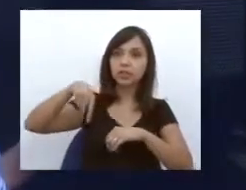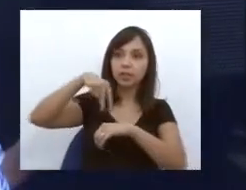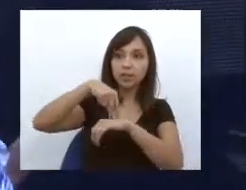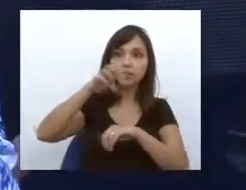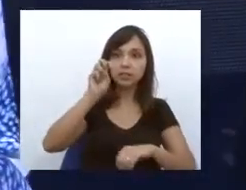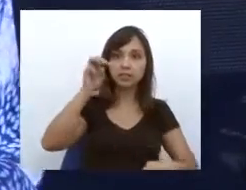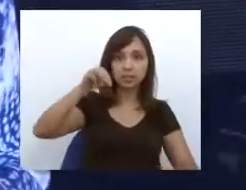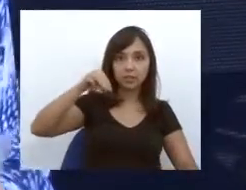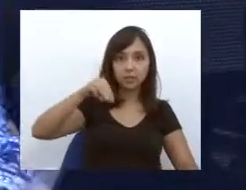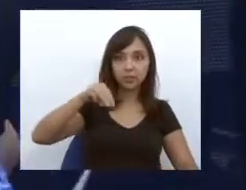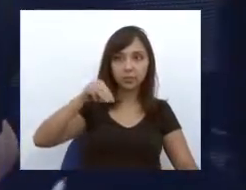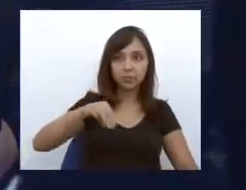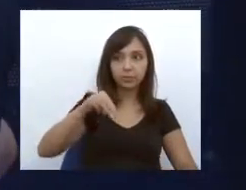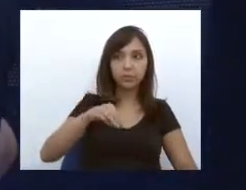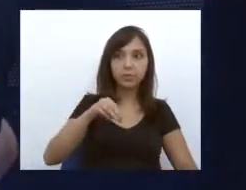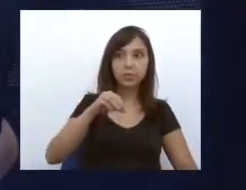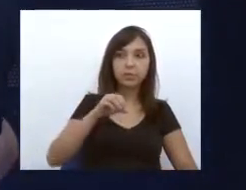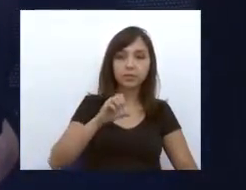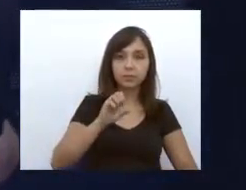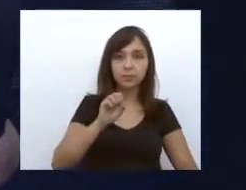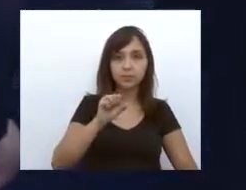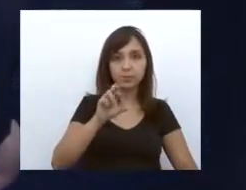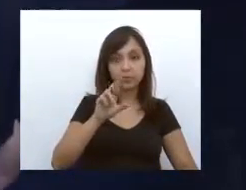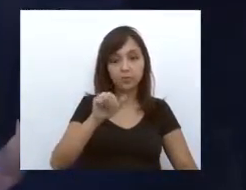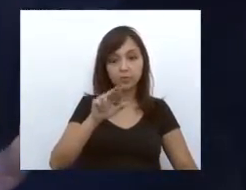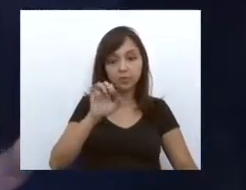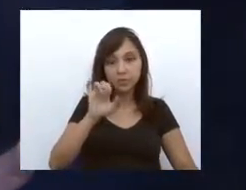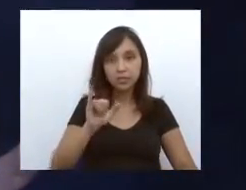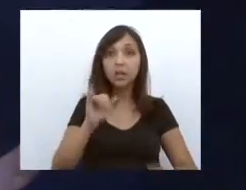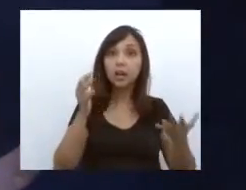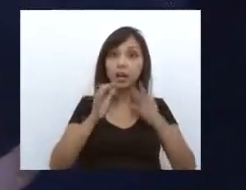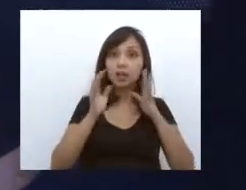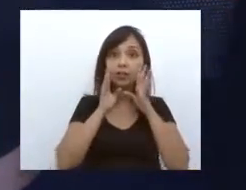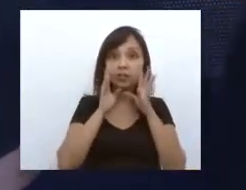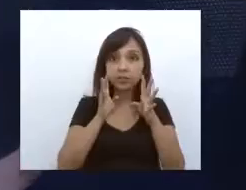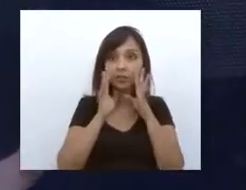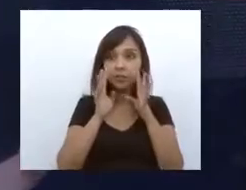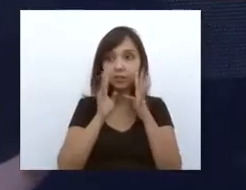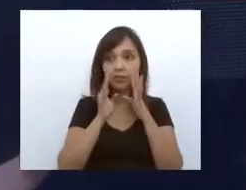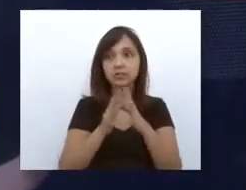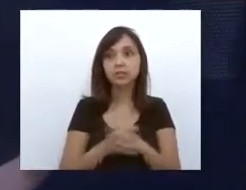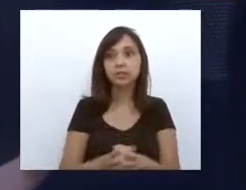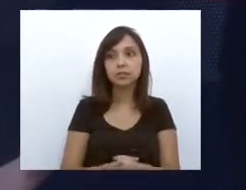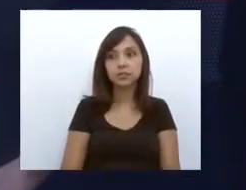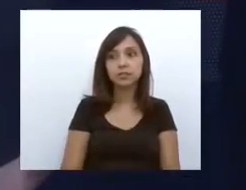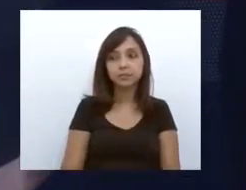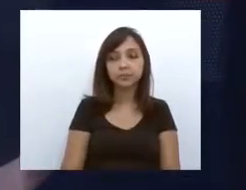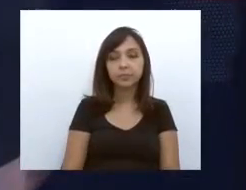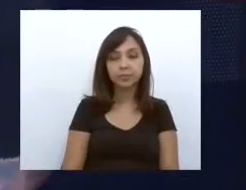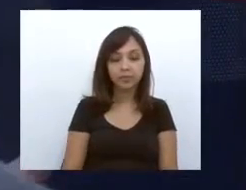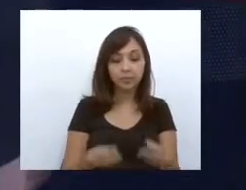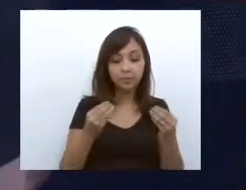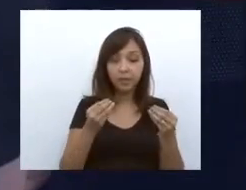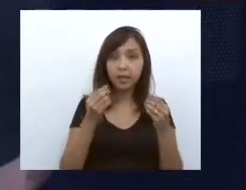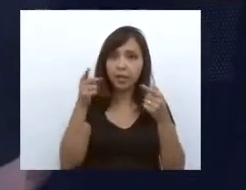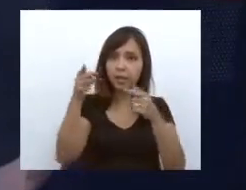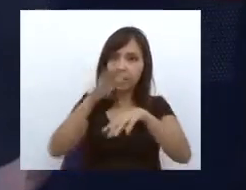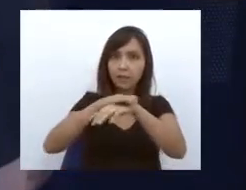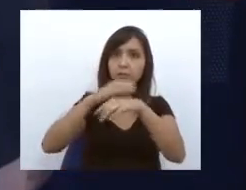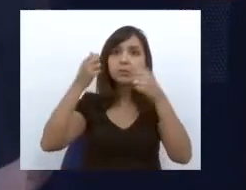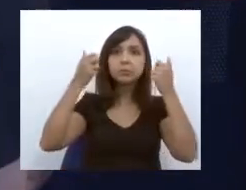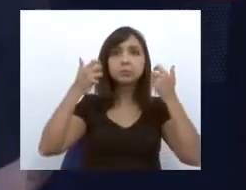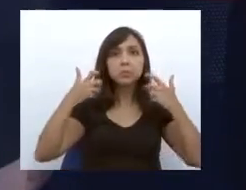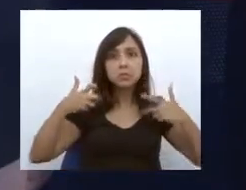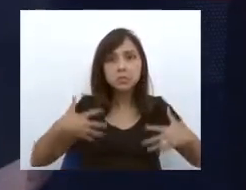5 minutos, a senhora Ozani Matiniano. Agora os vereadores vão ouvir a Ozani justamente para que ela explique com